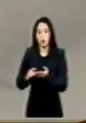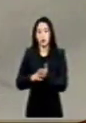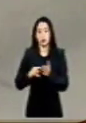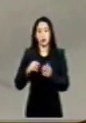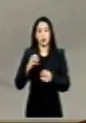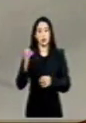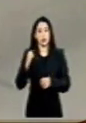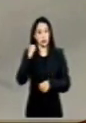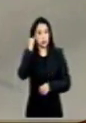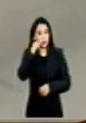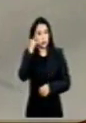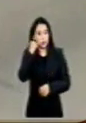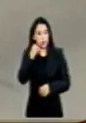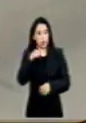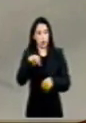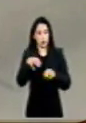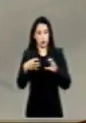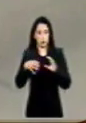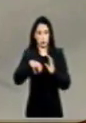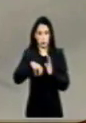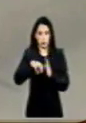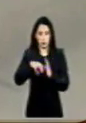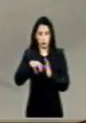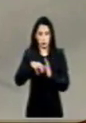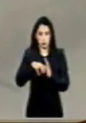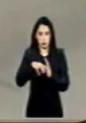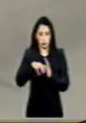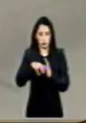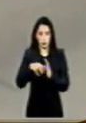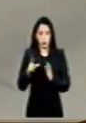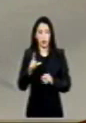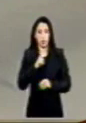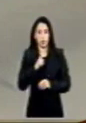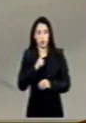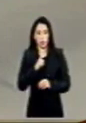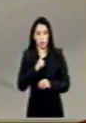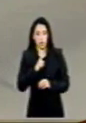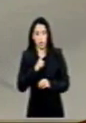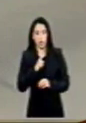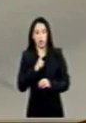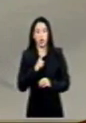Federal, documentos relacionados à atividade parlamentar.